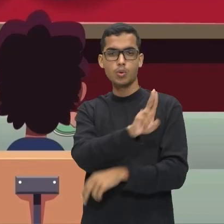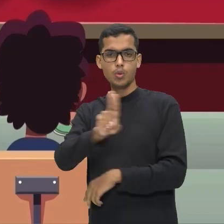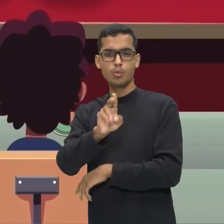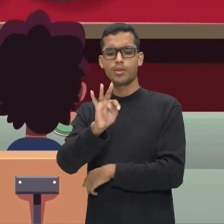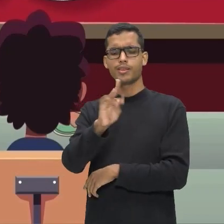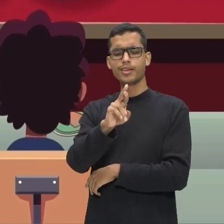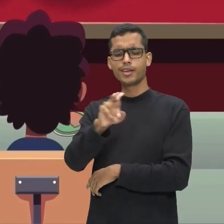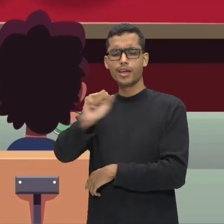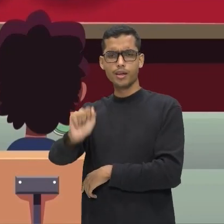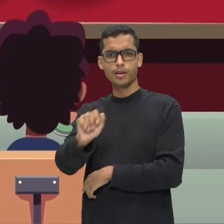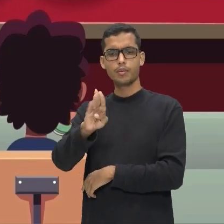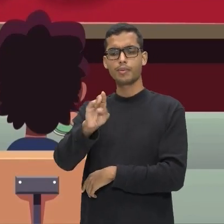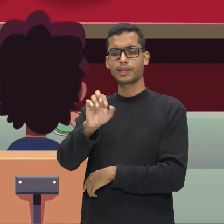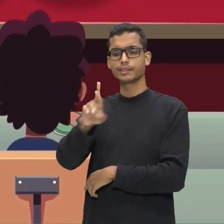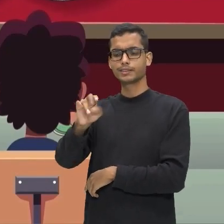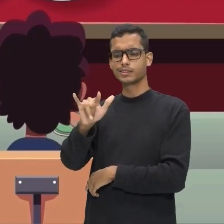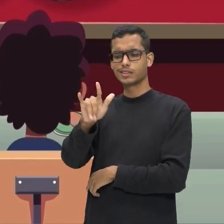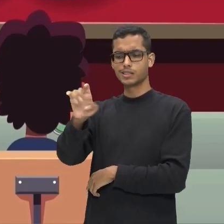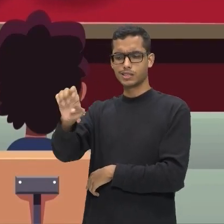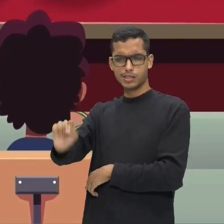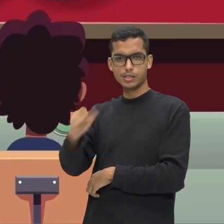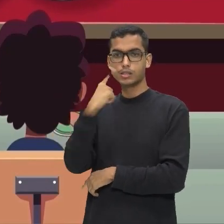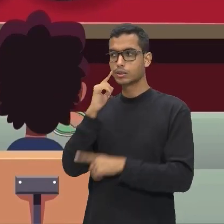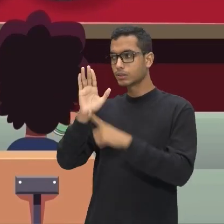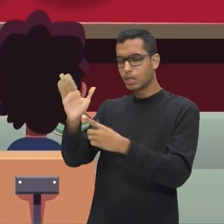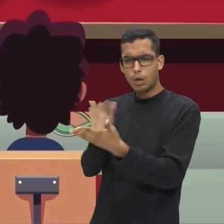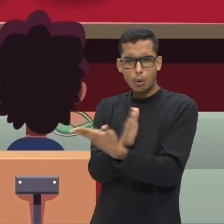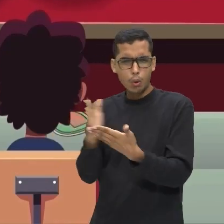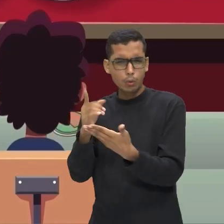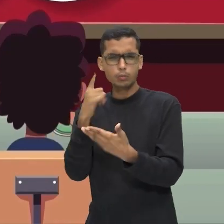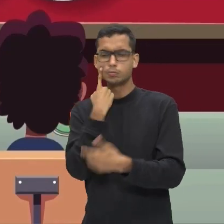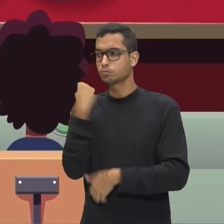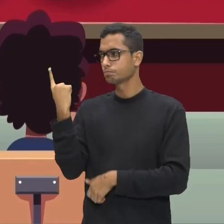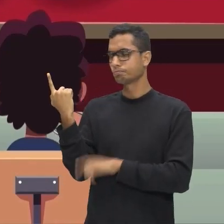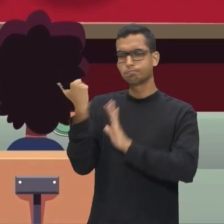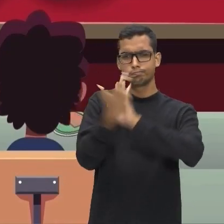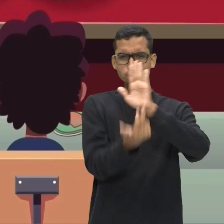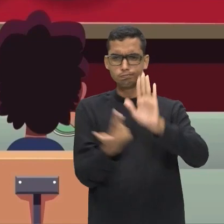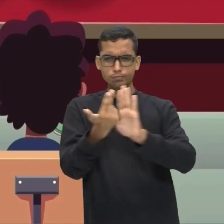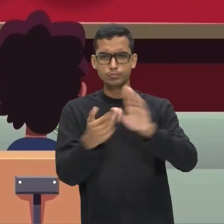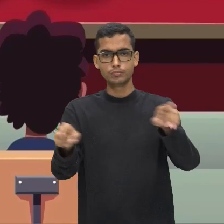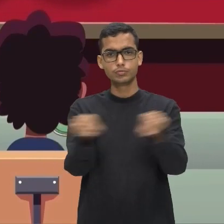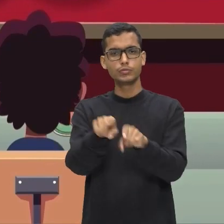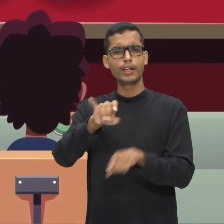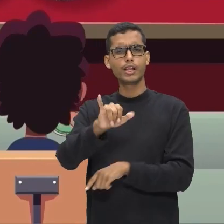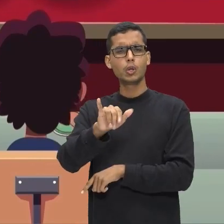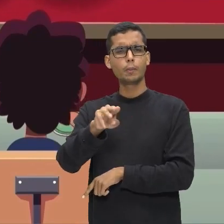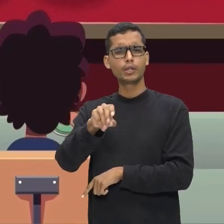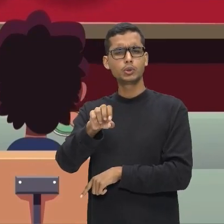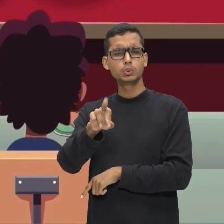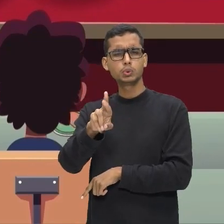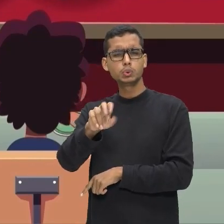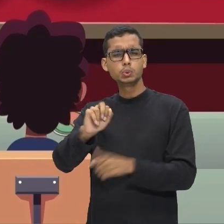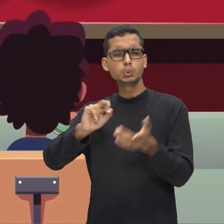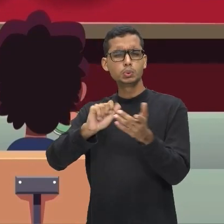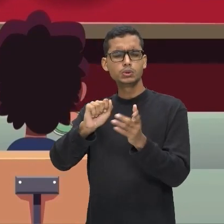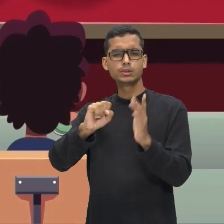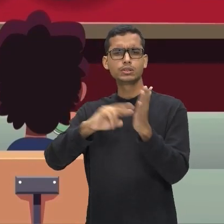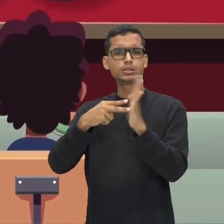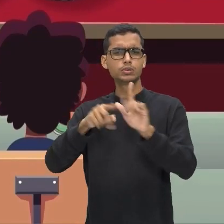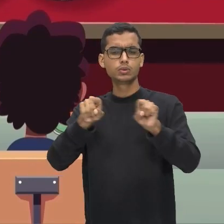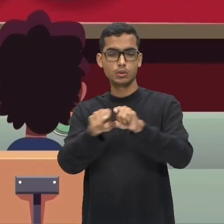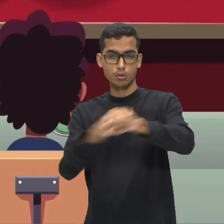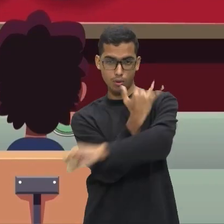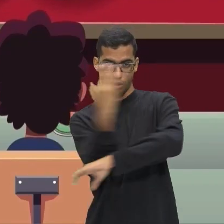Brasilis. Nesse mapa estão presentes algumas iluminuras, que são desenhos de elementos da paisagem